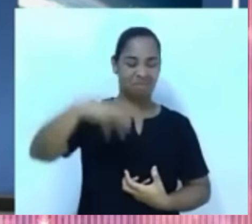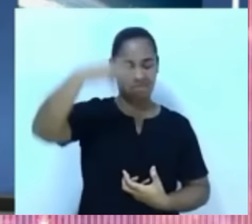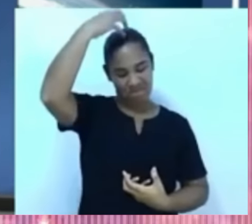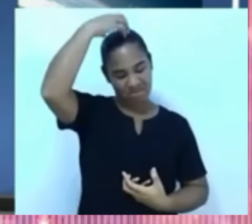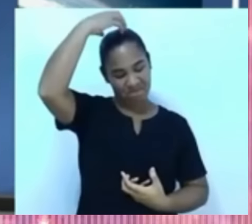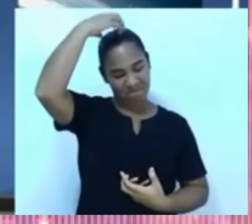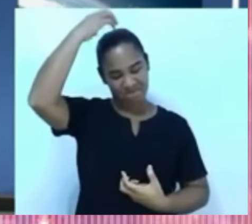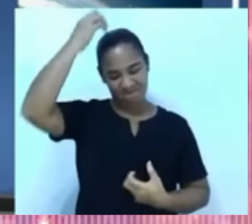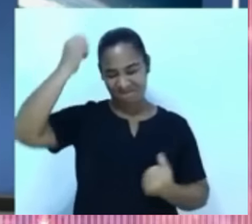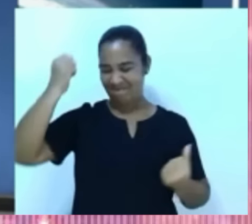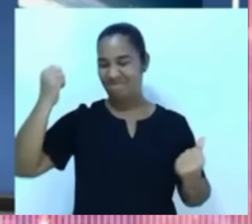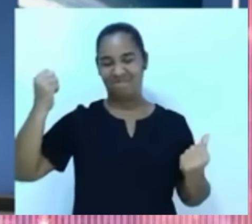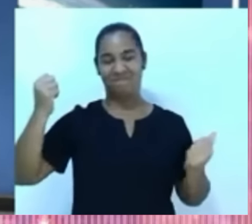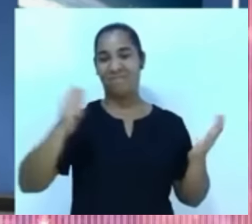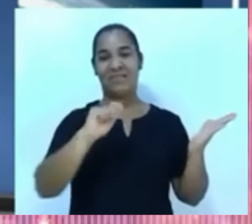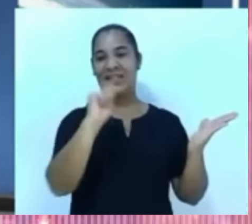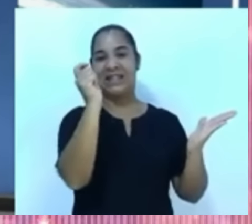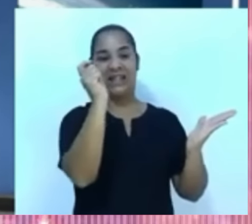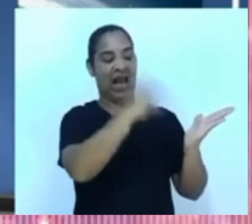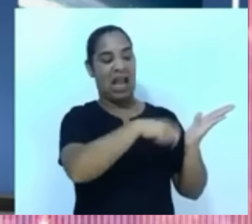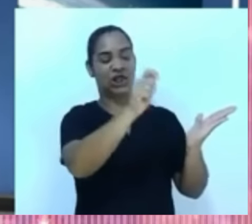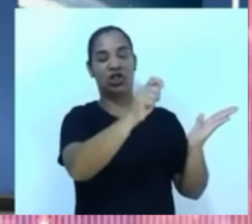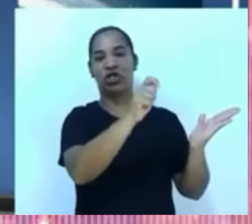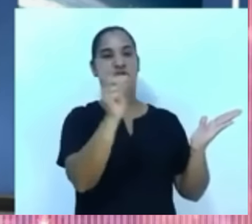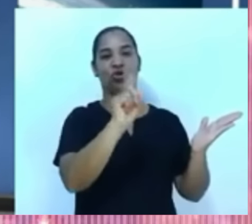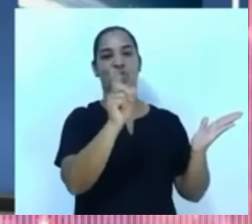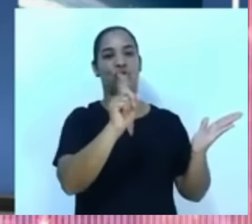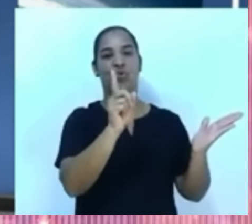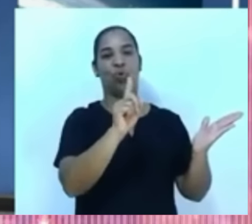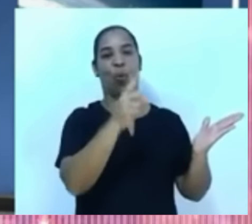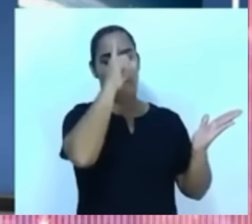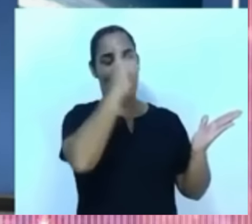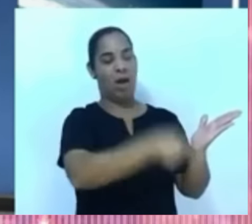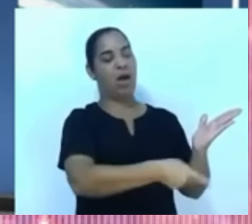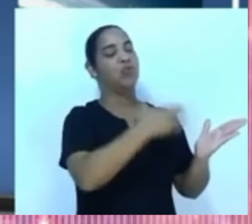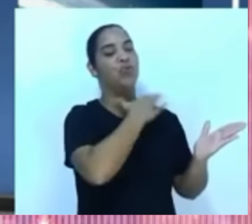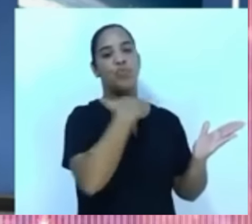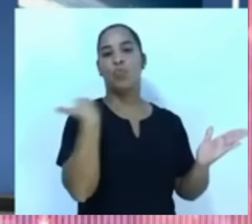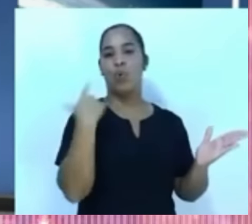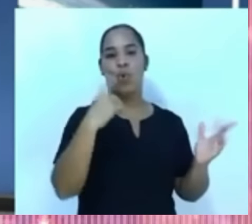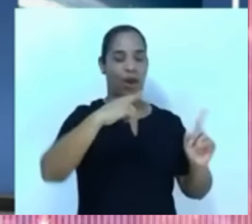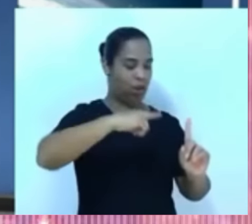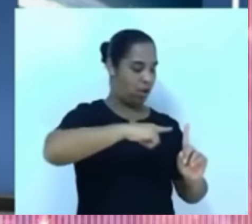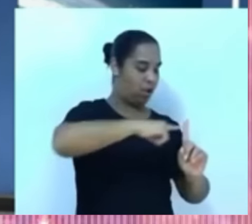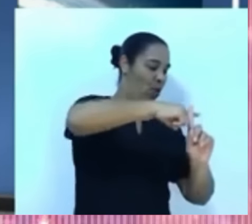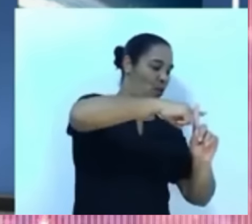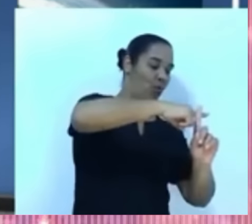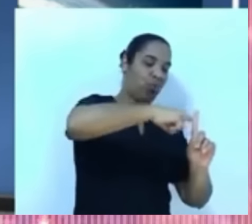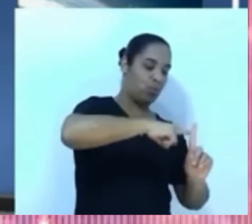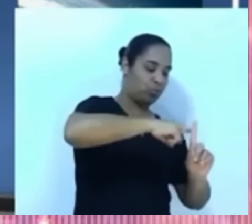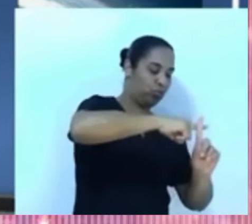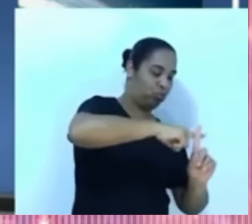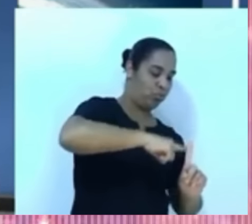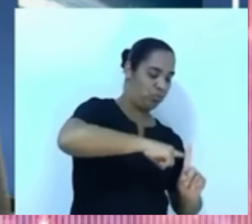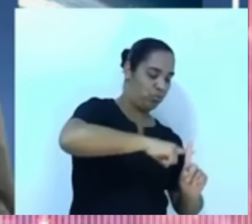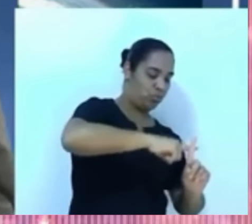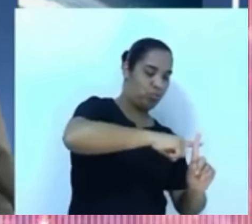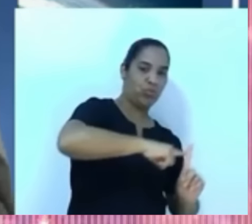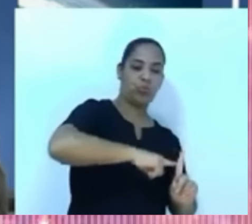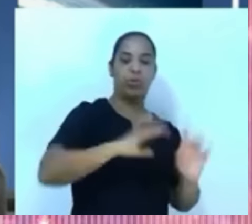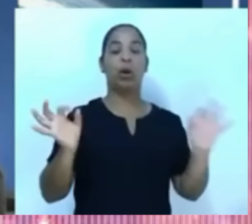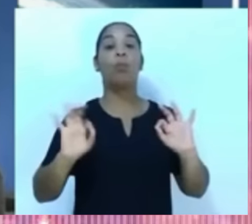assinou na sua lista dos que deveriam morrer colocando uma cruz no condenado